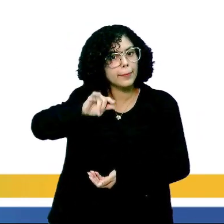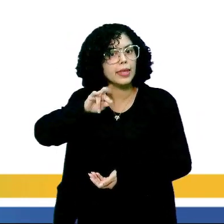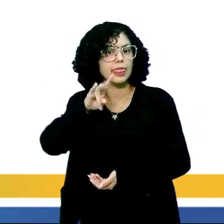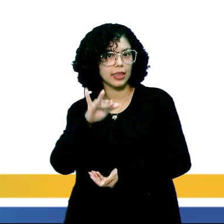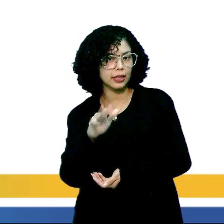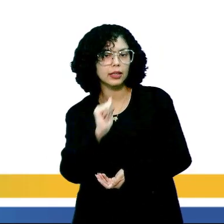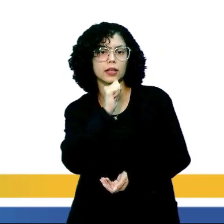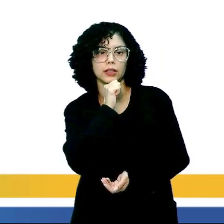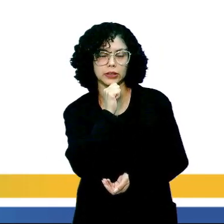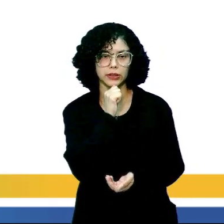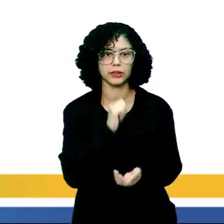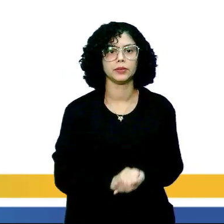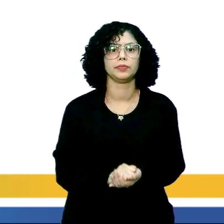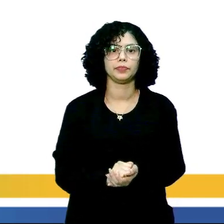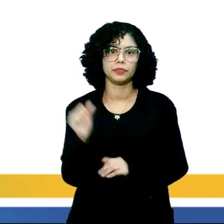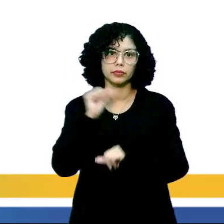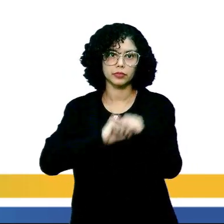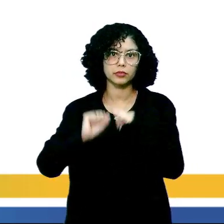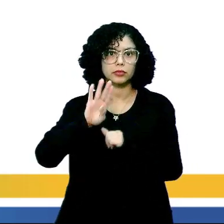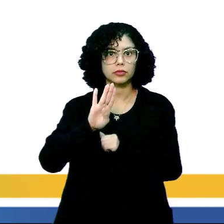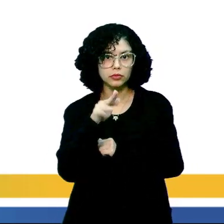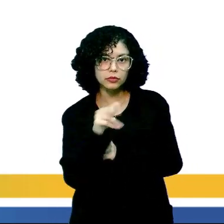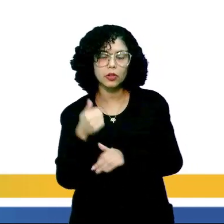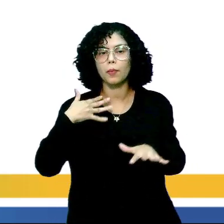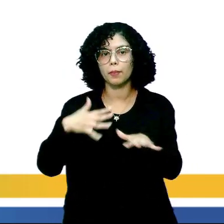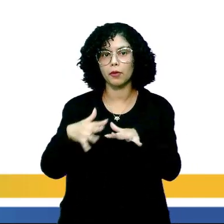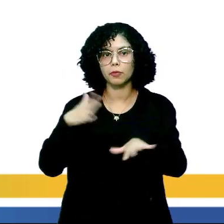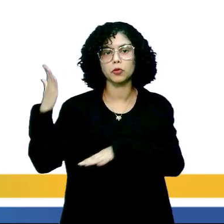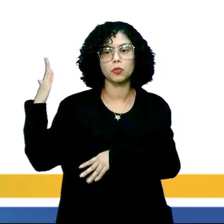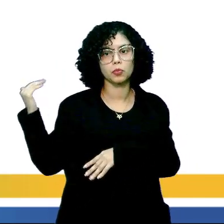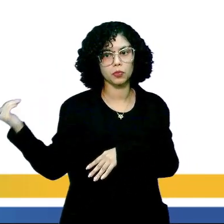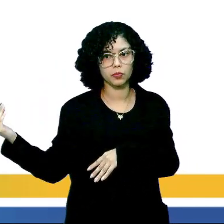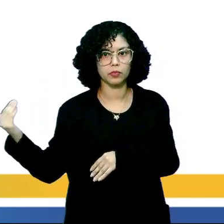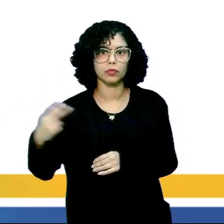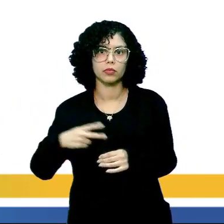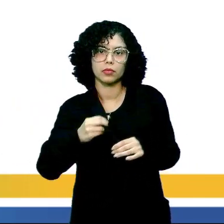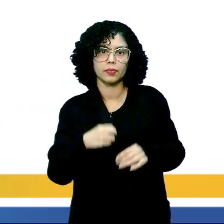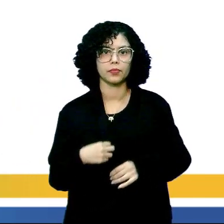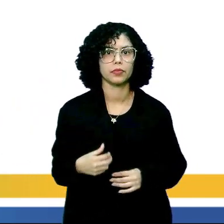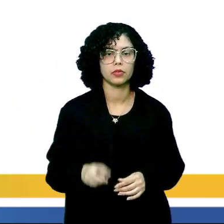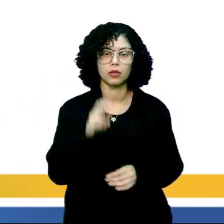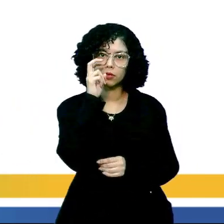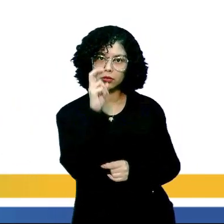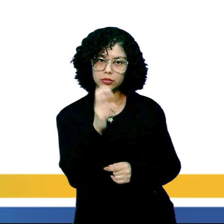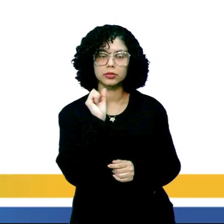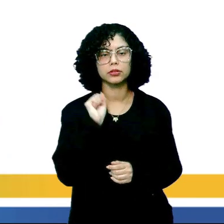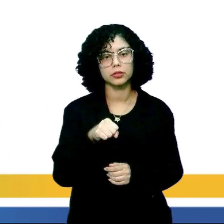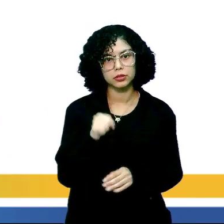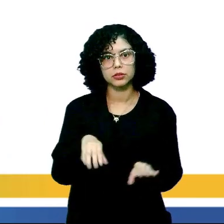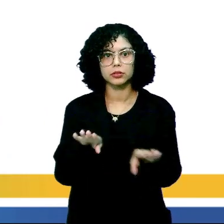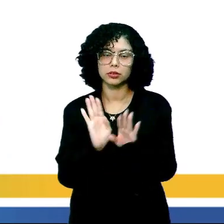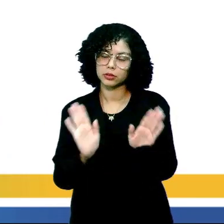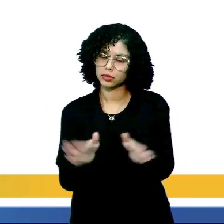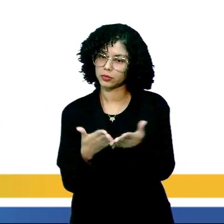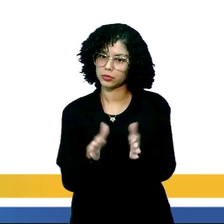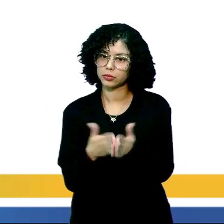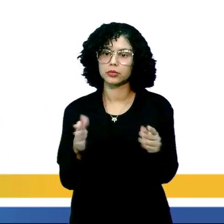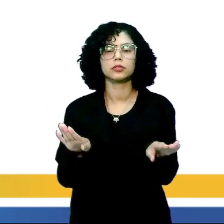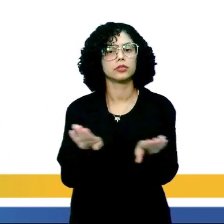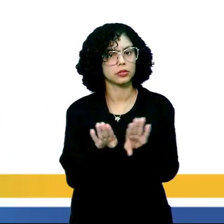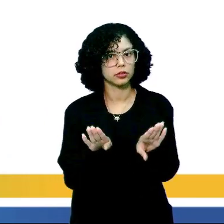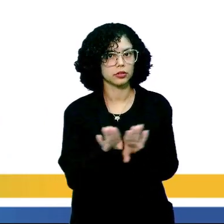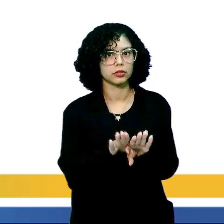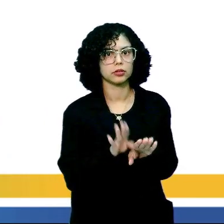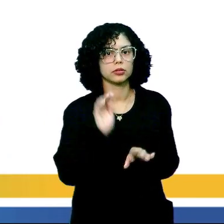Inconfidência Mineira, a Baiana foi sim um movimento popular. Contou sim com a participação de pessoas pobres e de